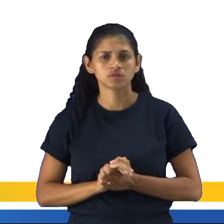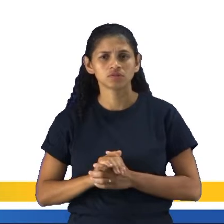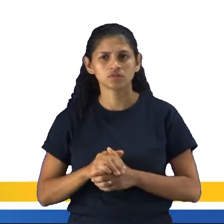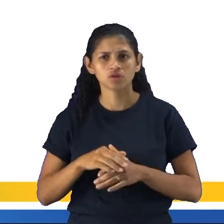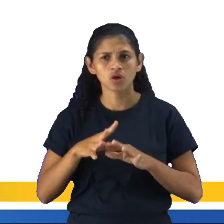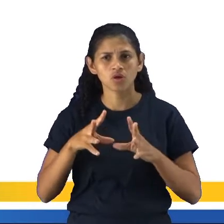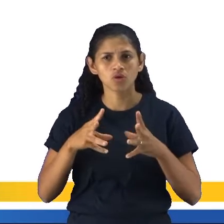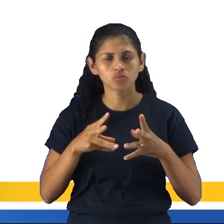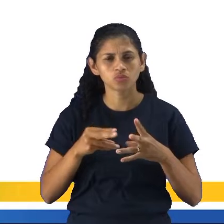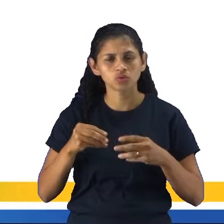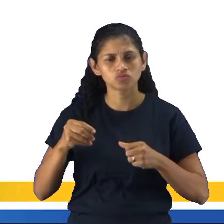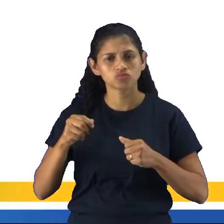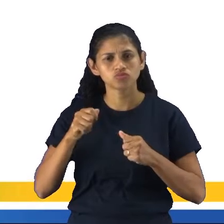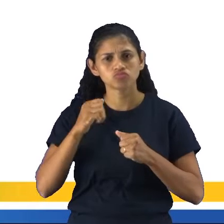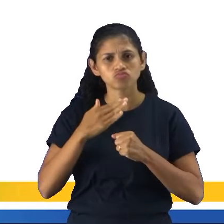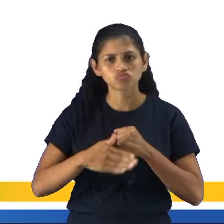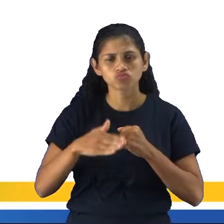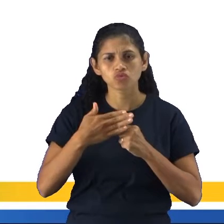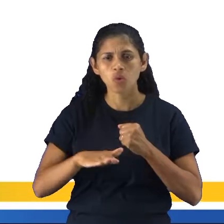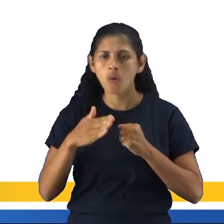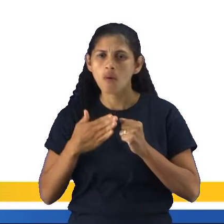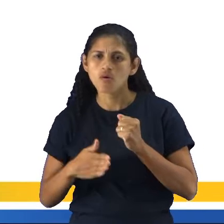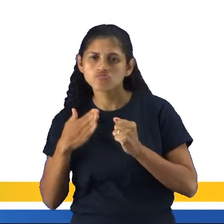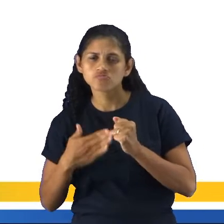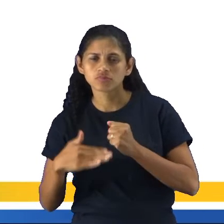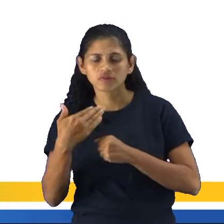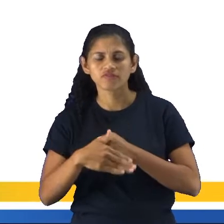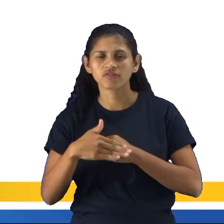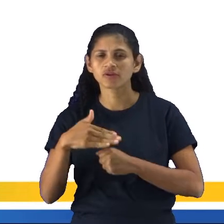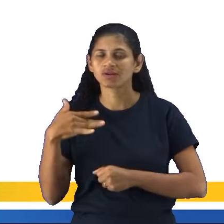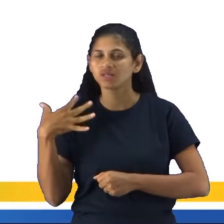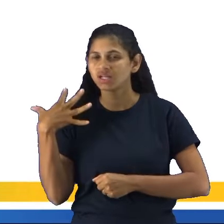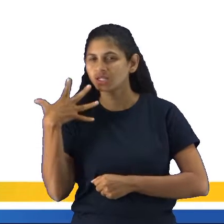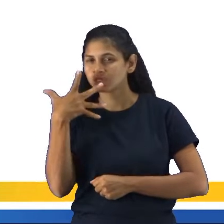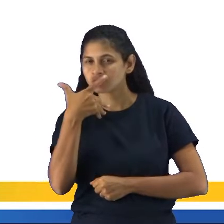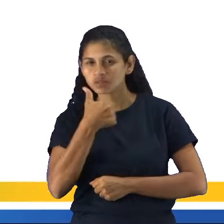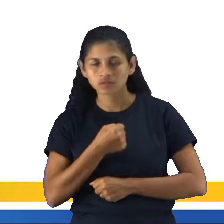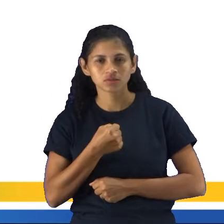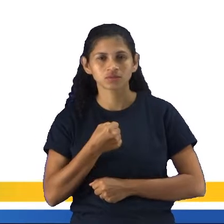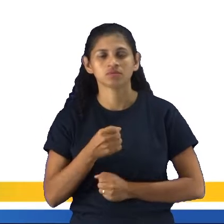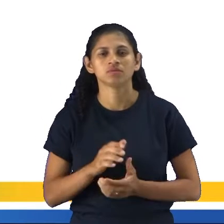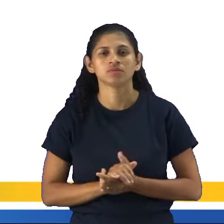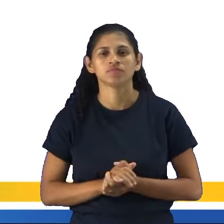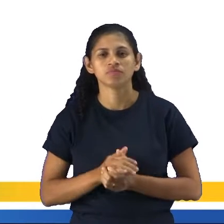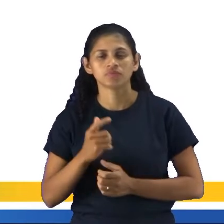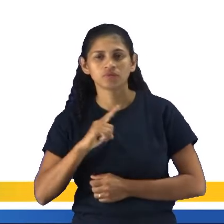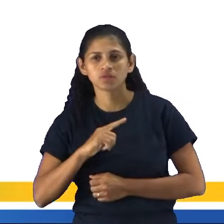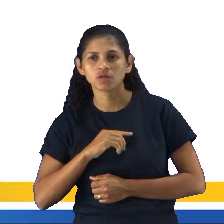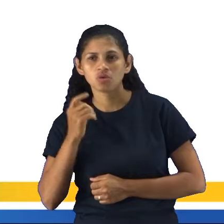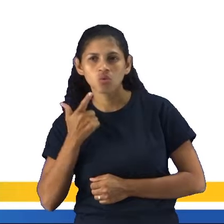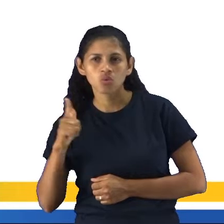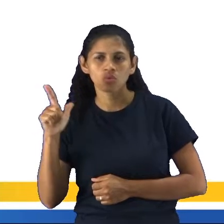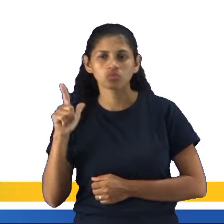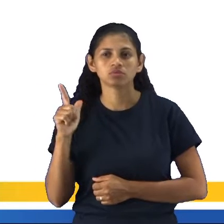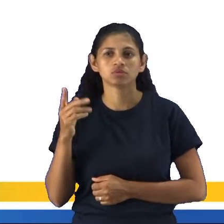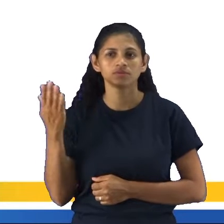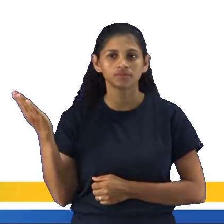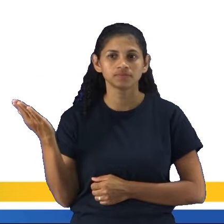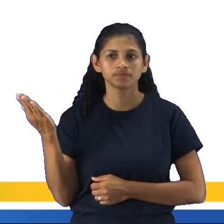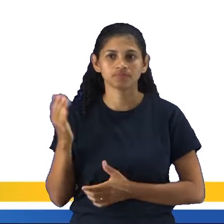sendo lapidado, ele vai ficar ainda mais bonito, né? E temos outras aí, como vocês estão